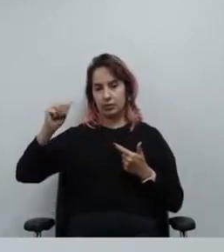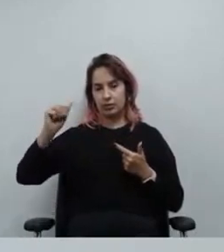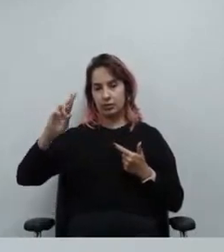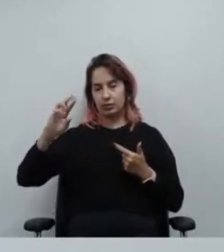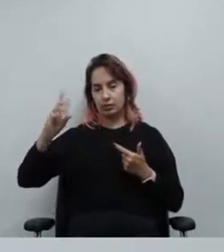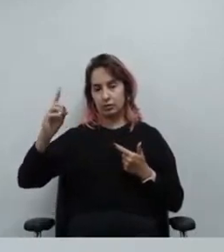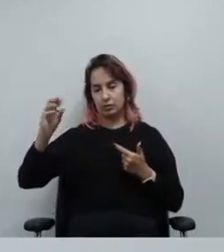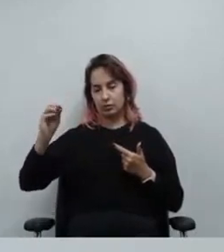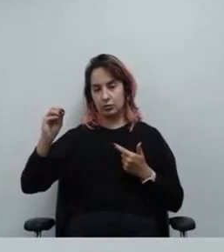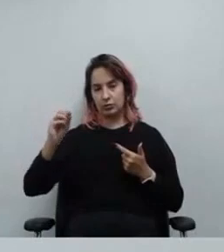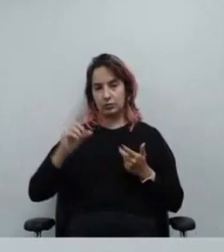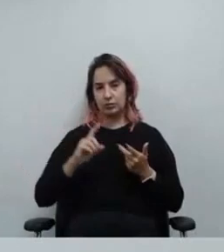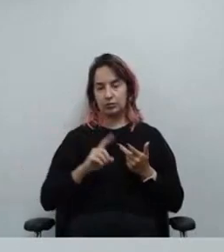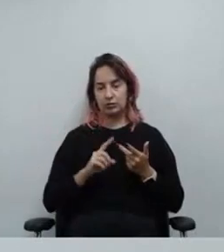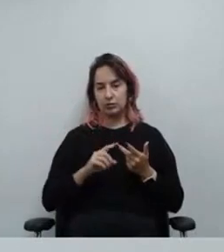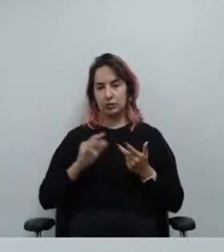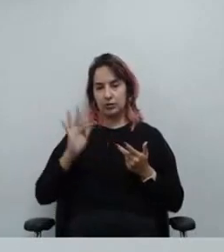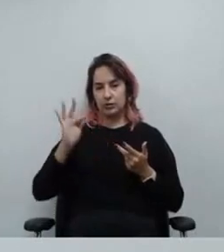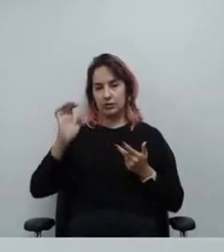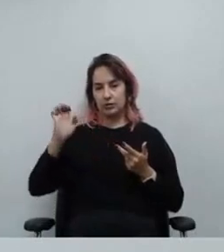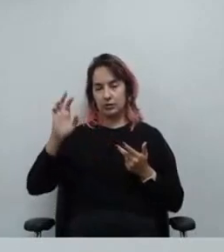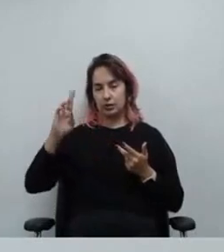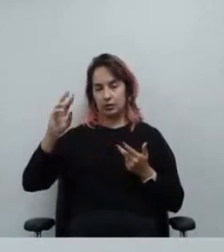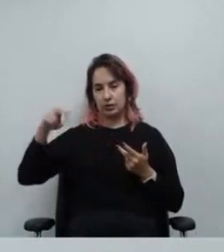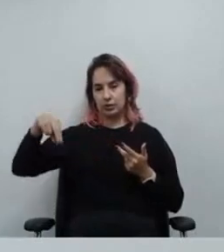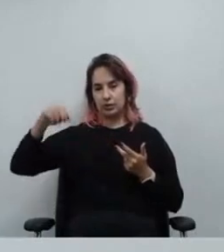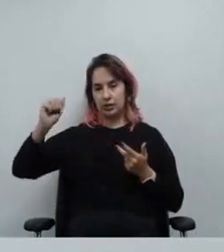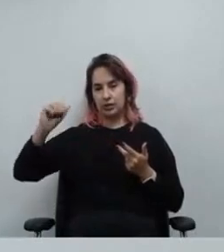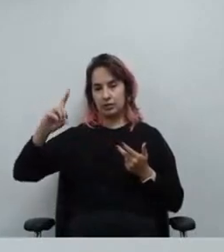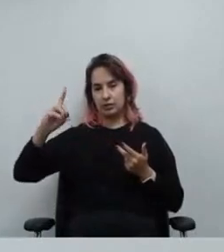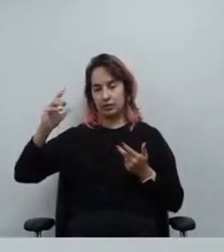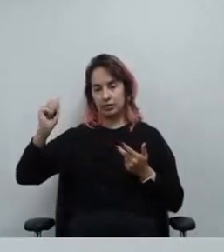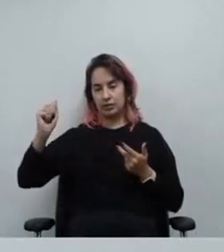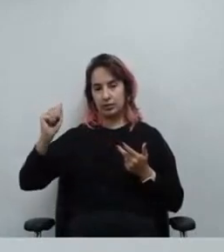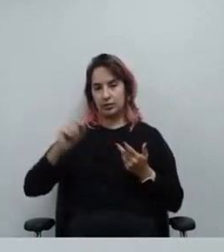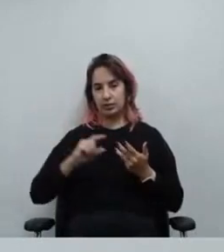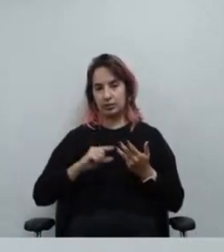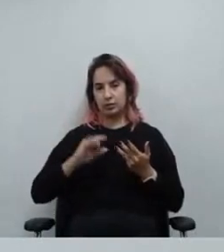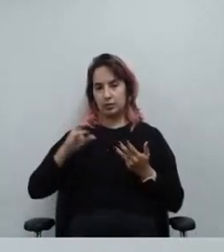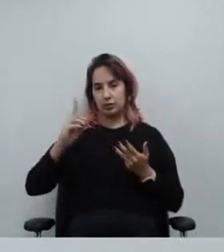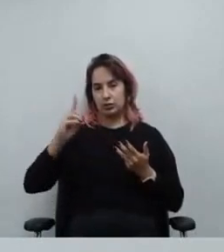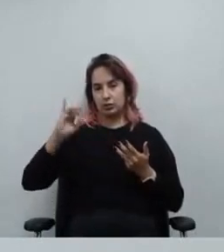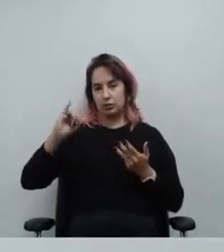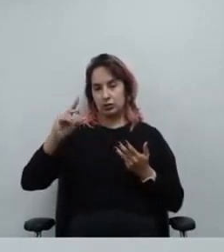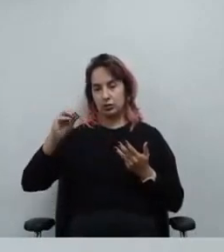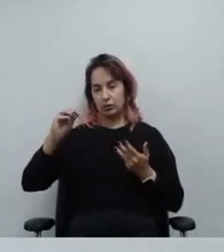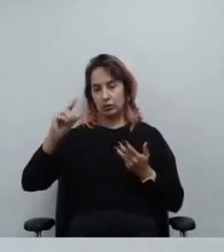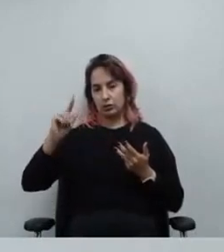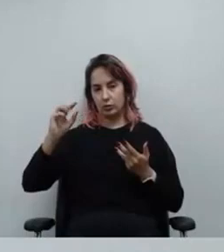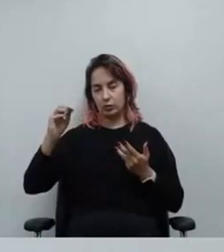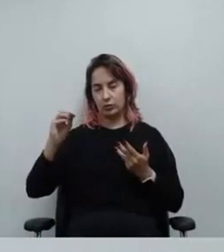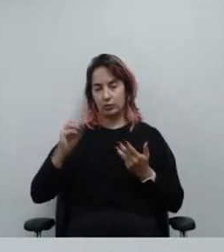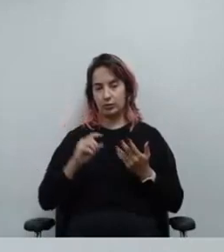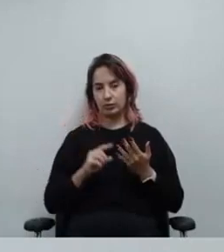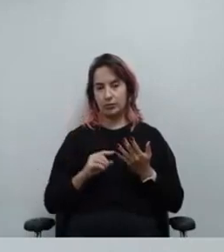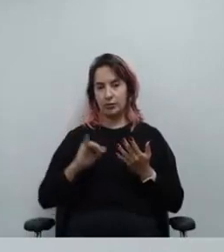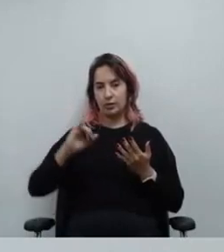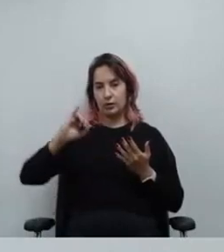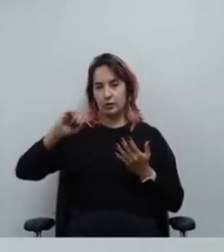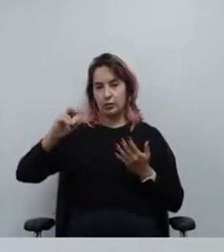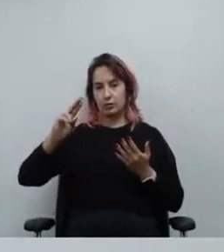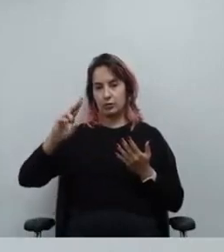Sifeld Kogi, Fernanda Contreras de Oliveira, Diogo Del Blanco de Tade,